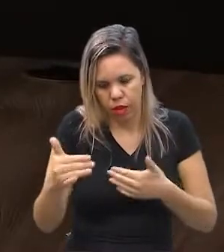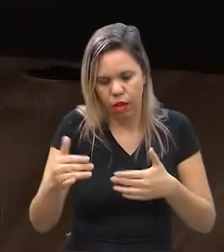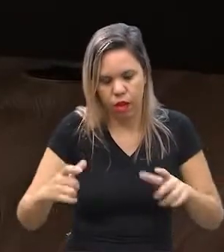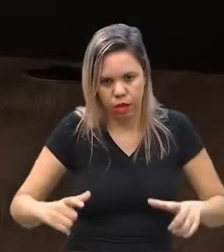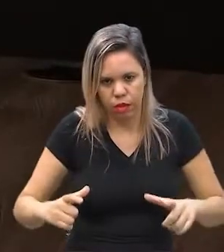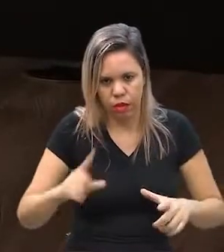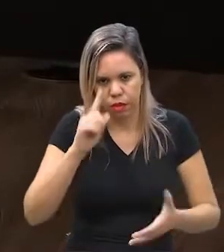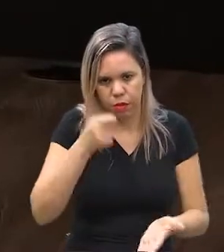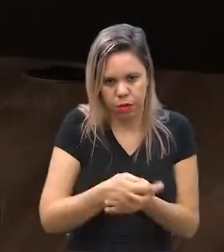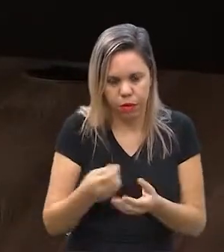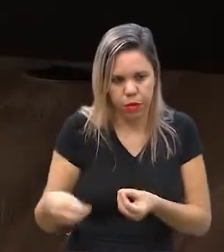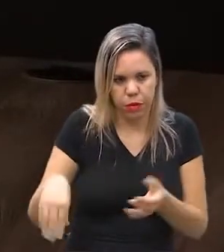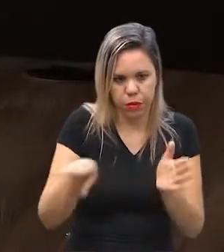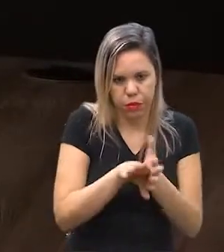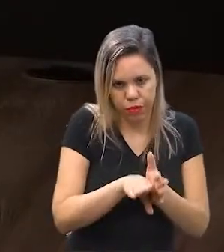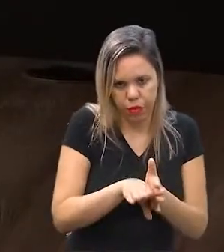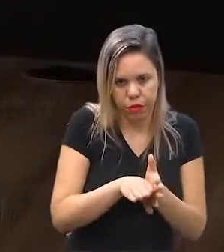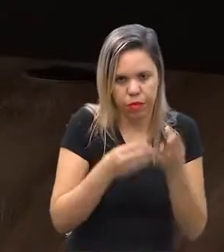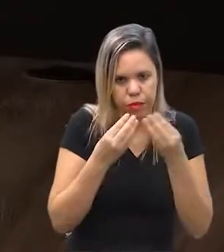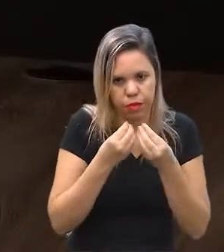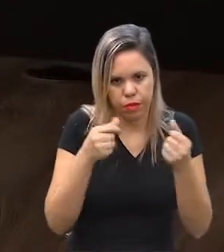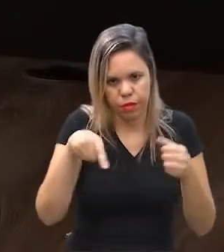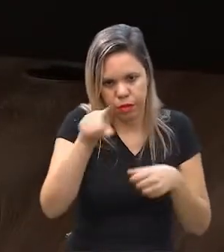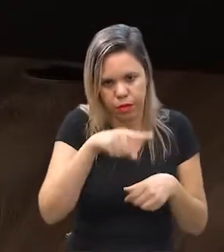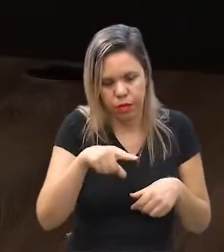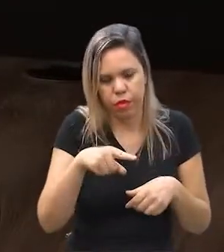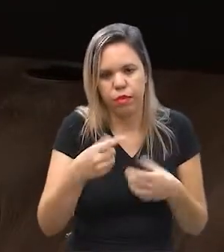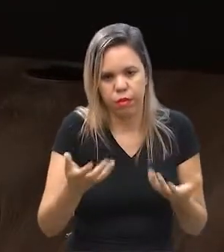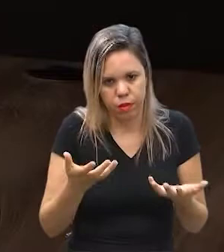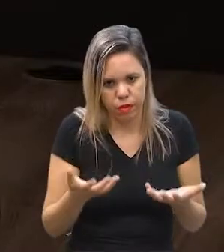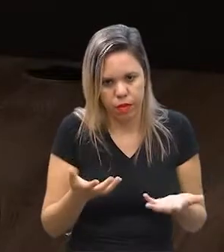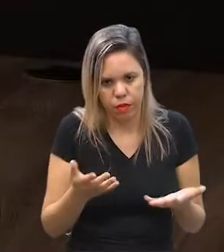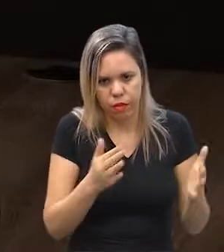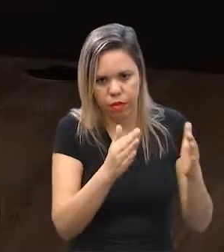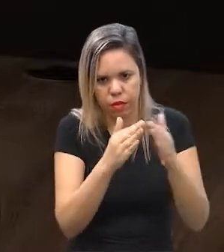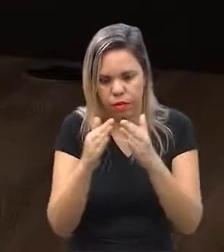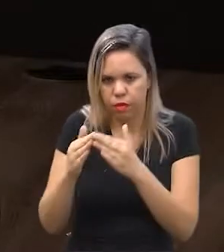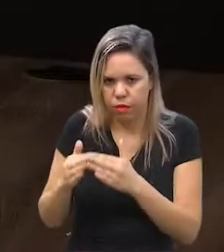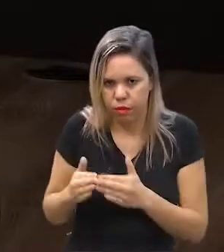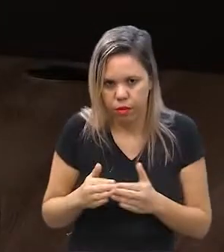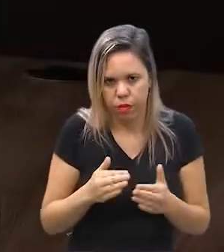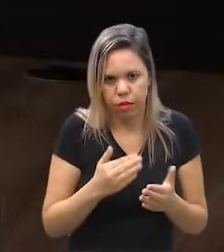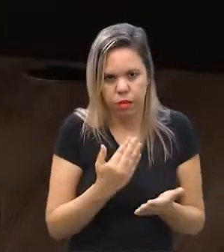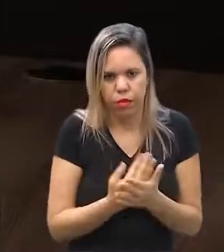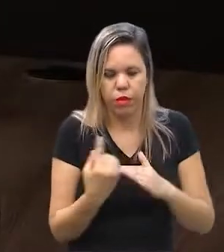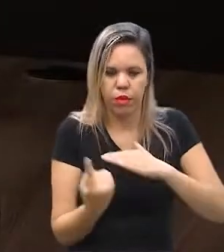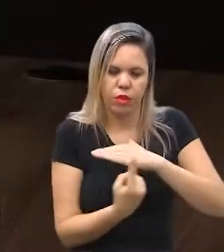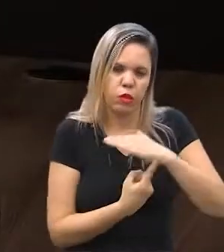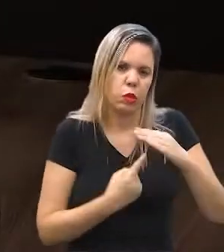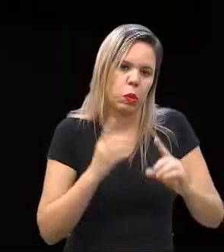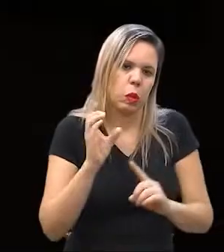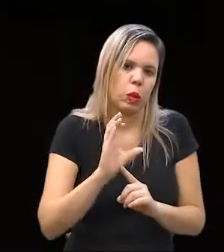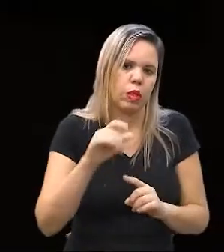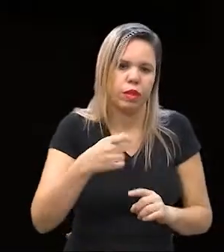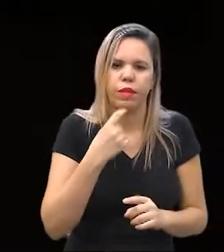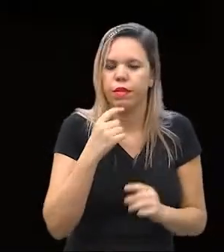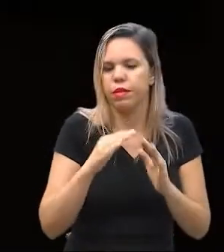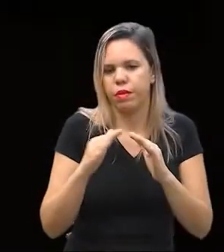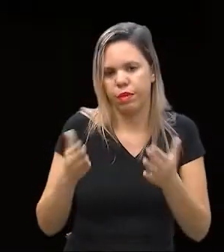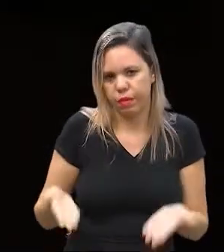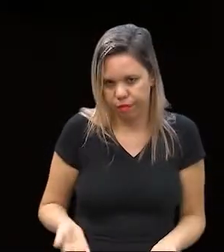tenham a garantia de que elas cheguem com essa qualidade que vocês prezam na casa, mesmo do consumidor que está aqui em Campinas, por